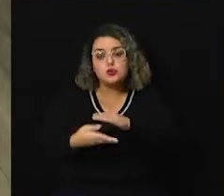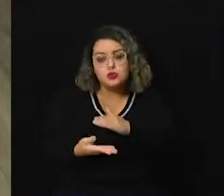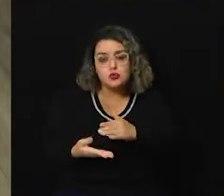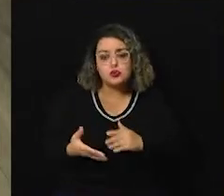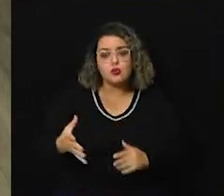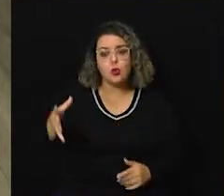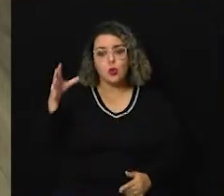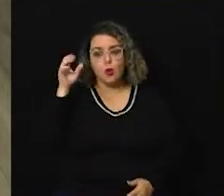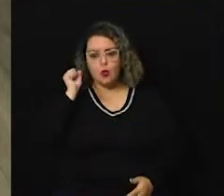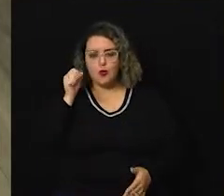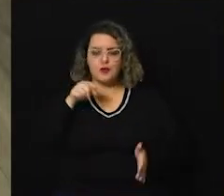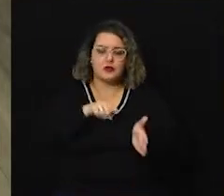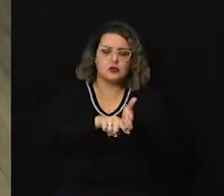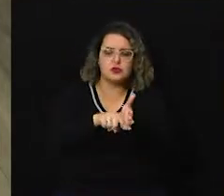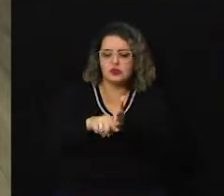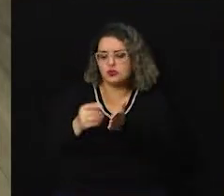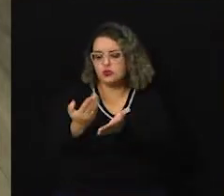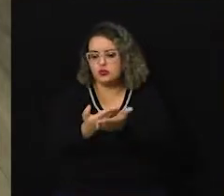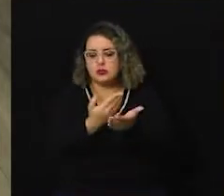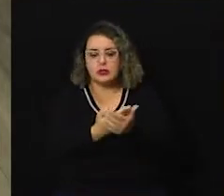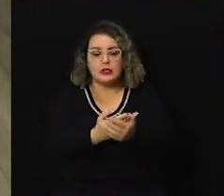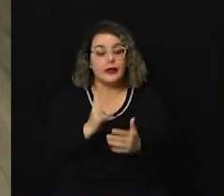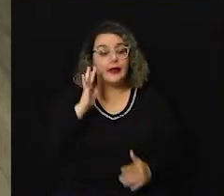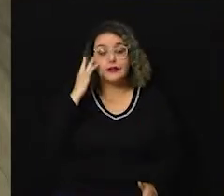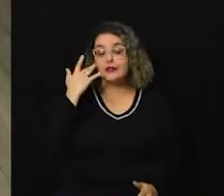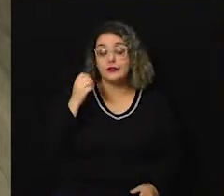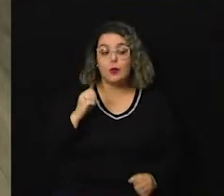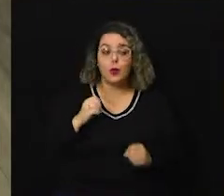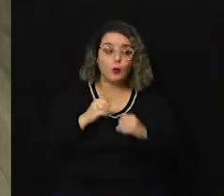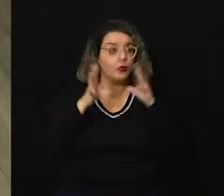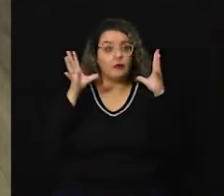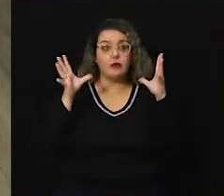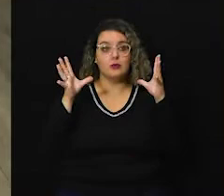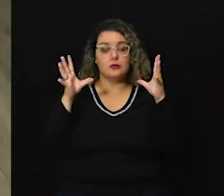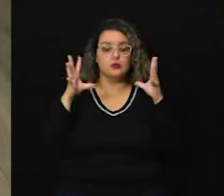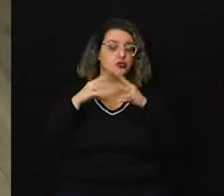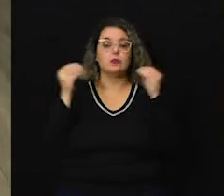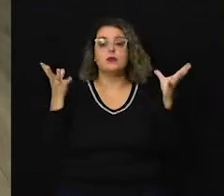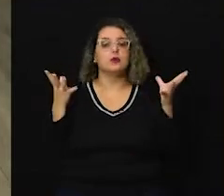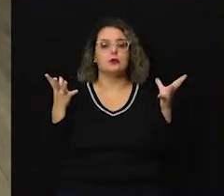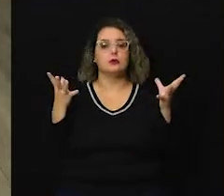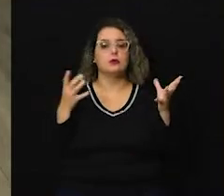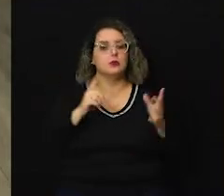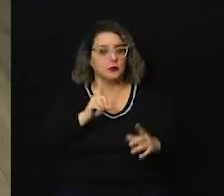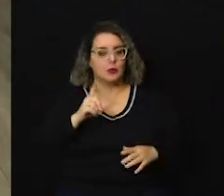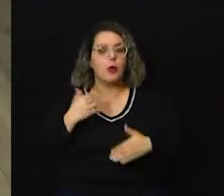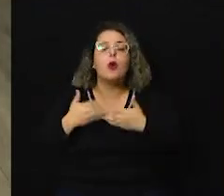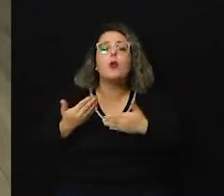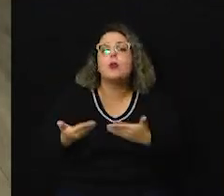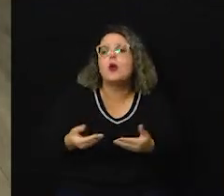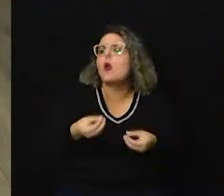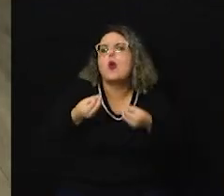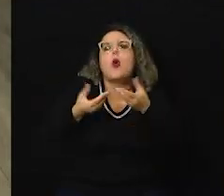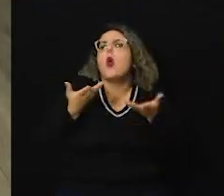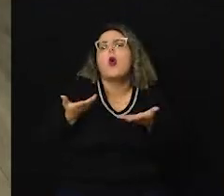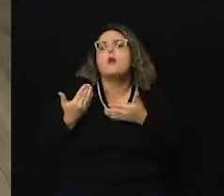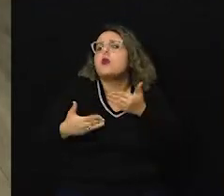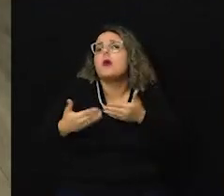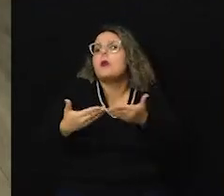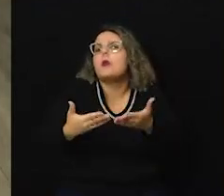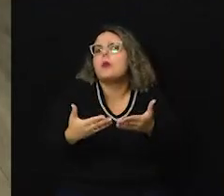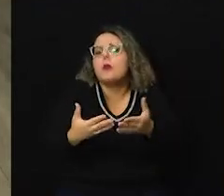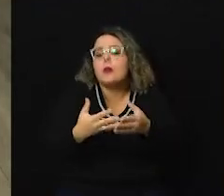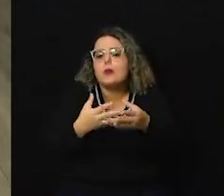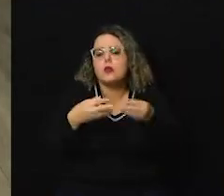ouvir um estudo como esse acha que foi um passo de massa que os animais apareceram isso é um processo como é que se dá um